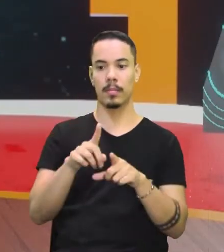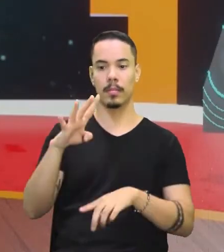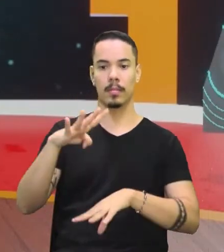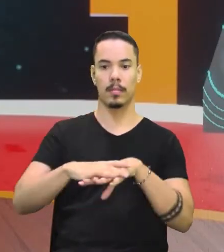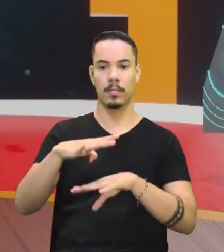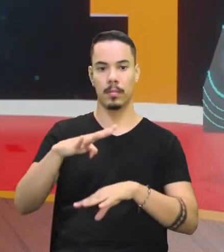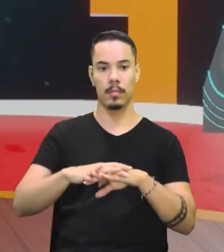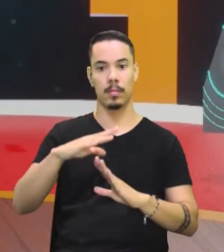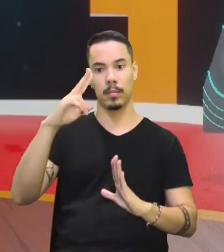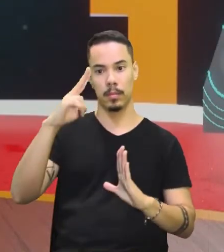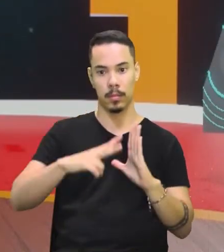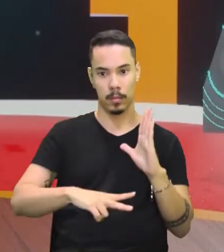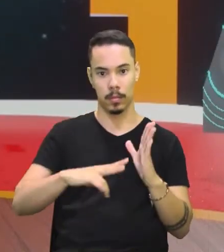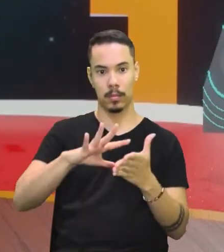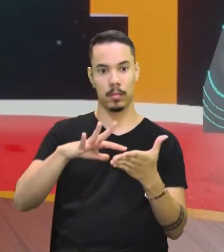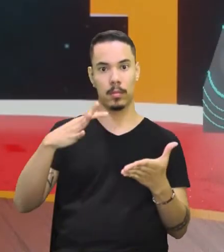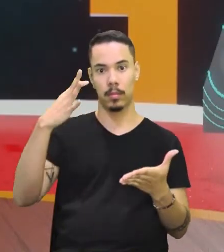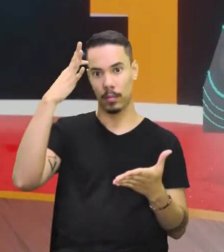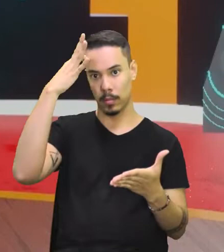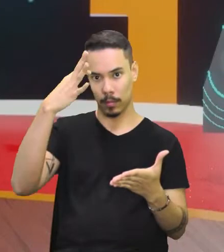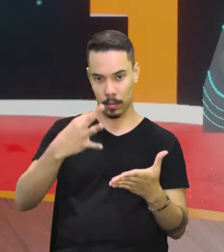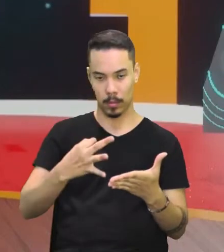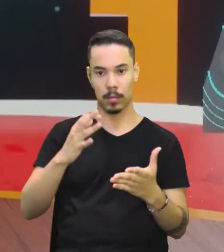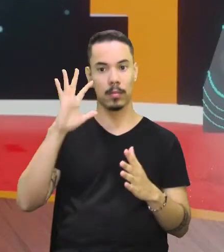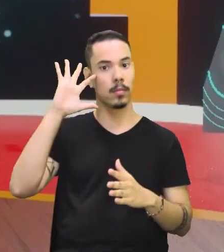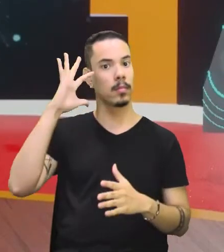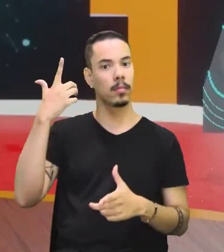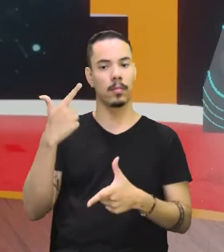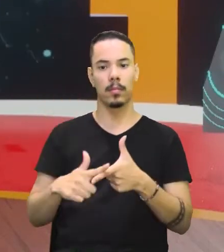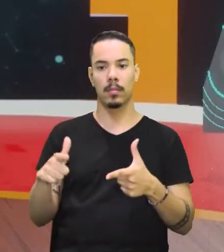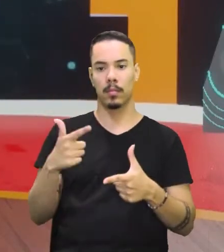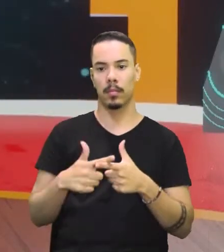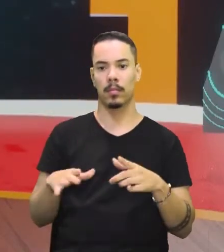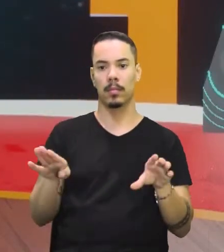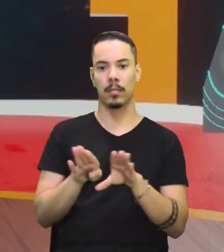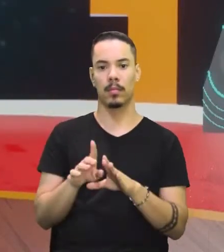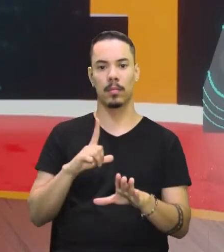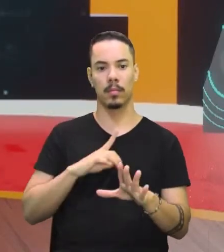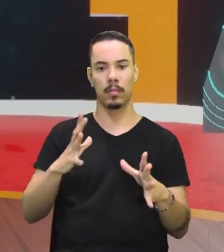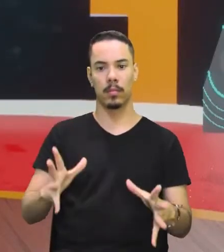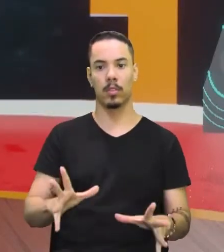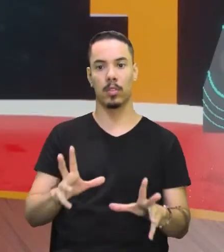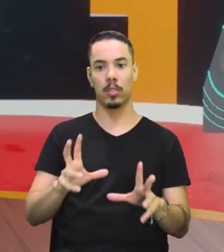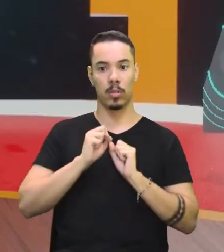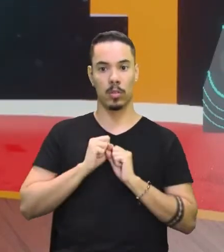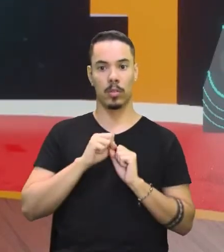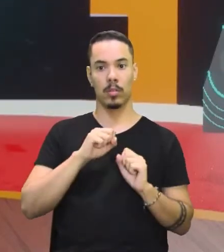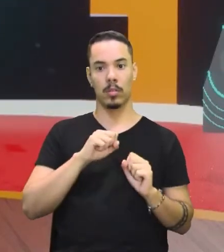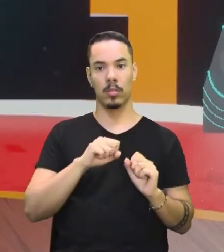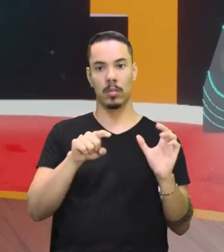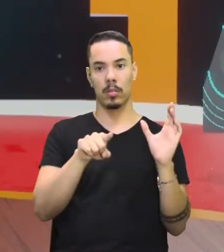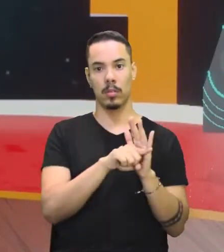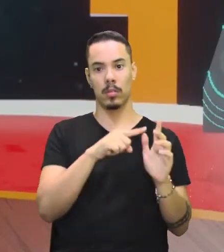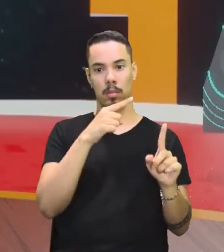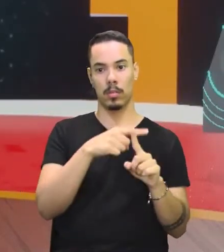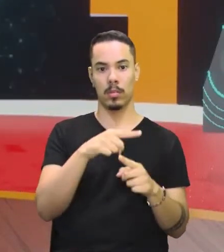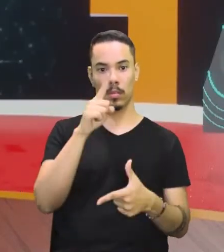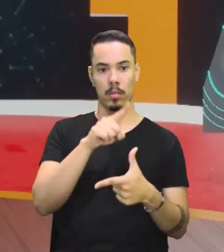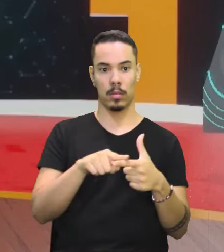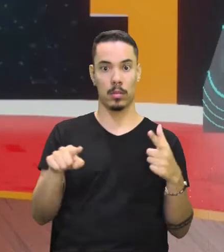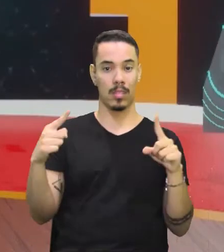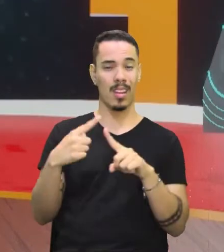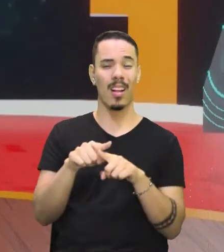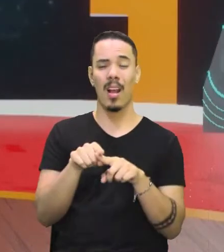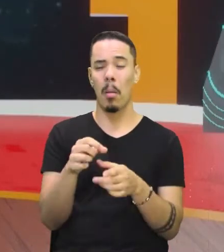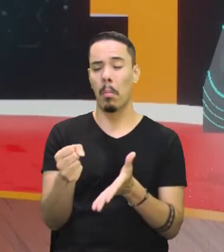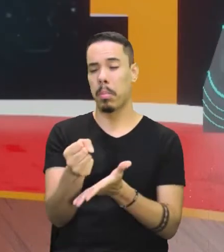ler, interpretar, resolver problemas e ter domínio das 4 operações. Esse é um requisito